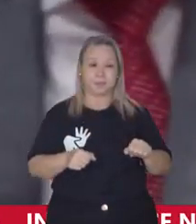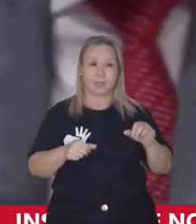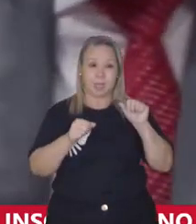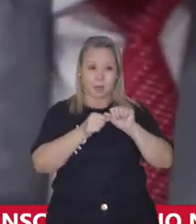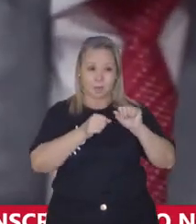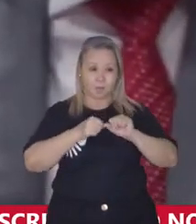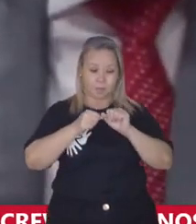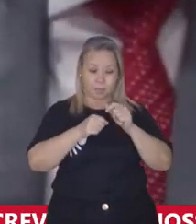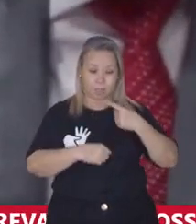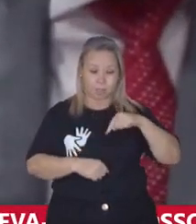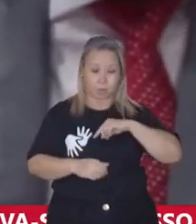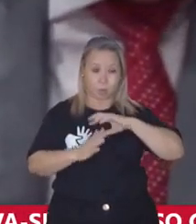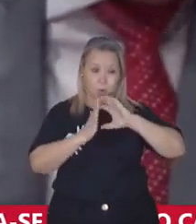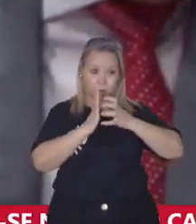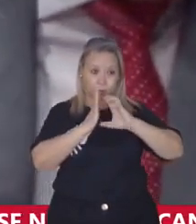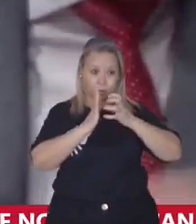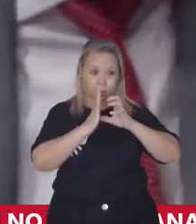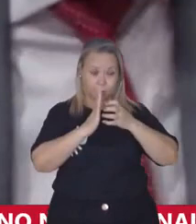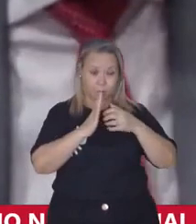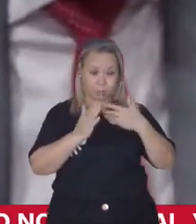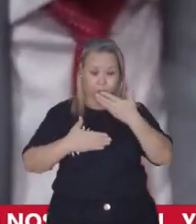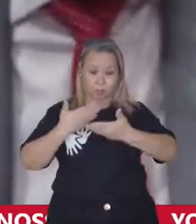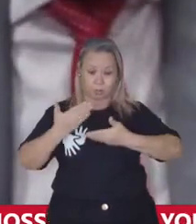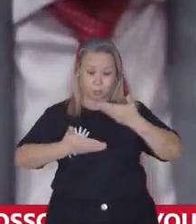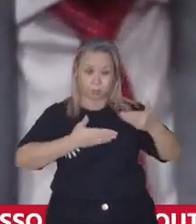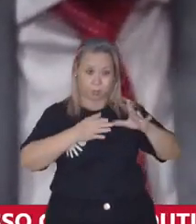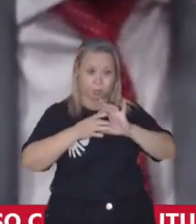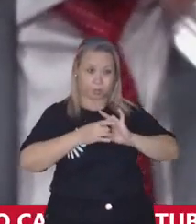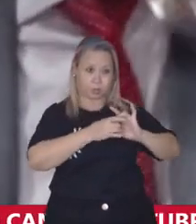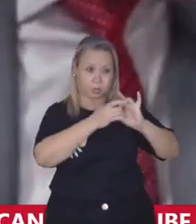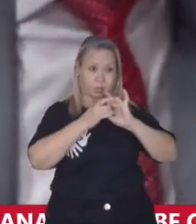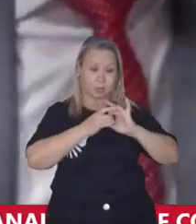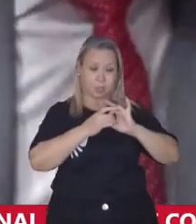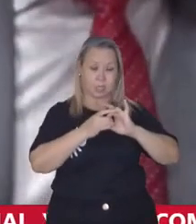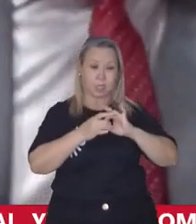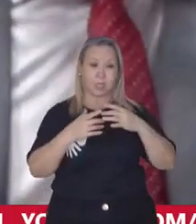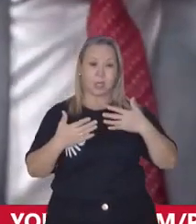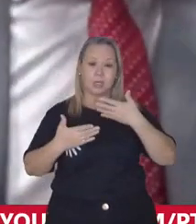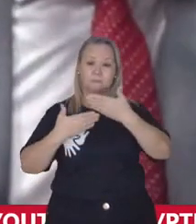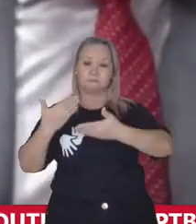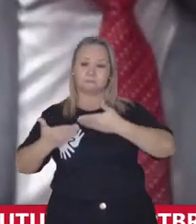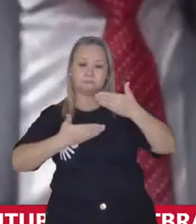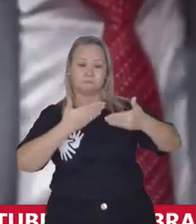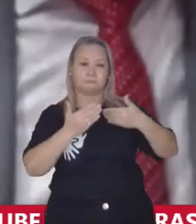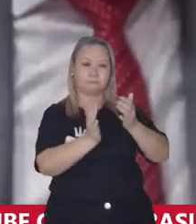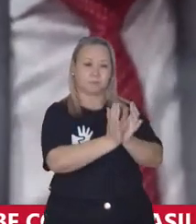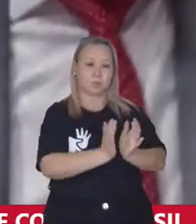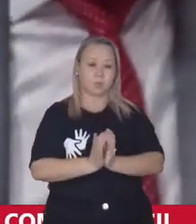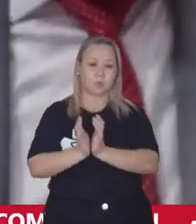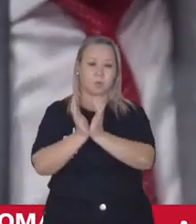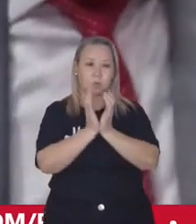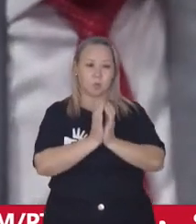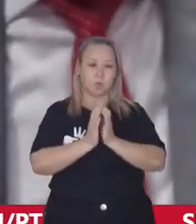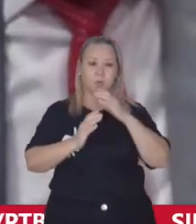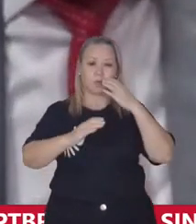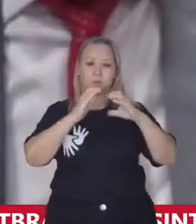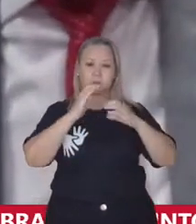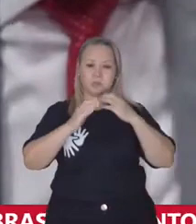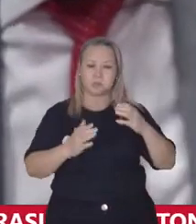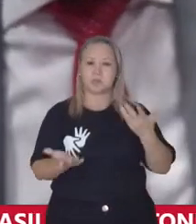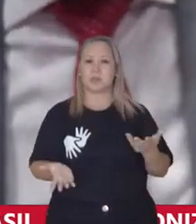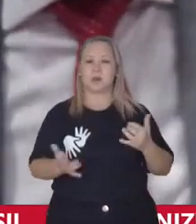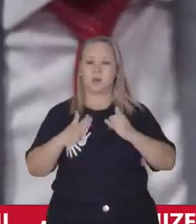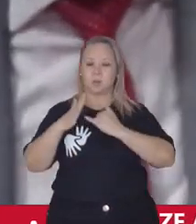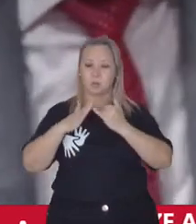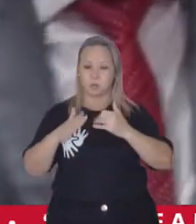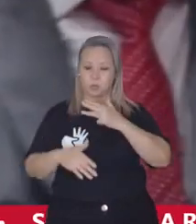fazendo no nosso partido, integrando as redes de comunicação, quer seja do Instituto Lula, do Perseu